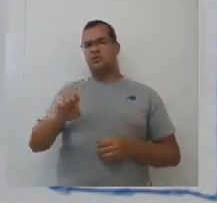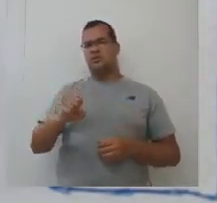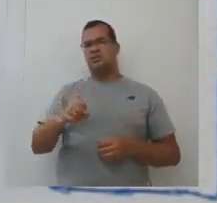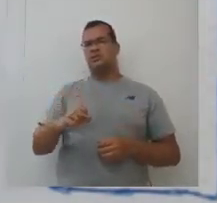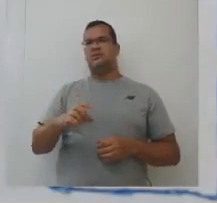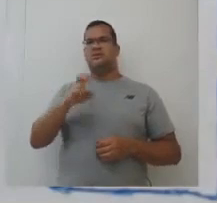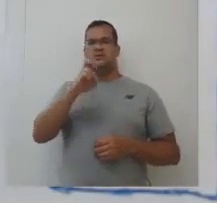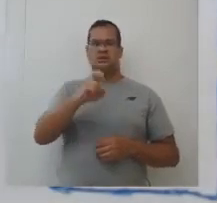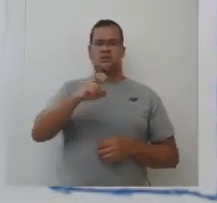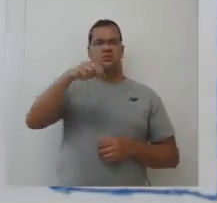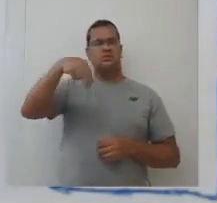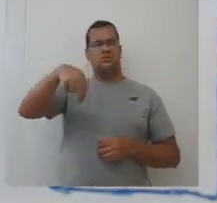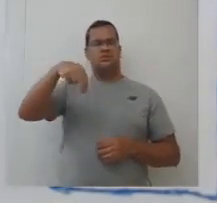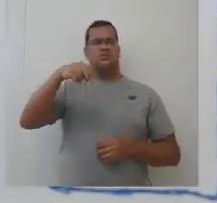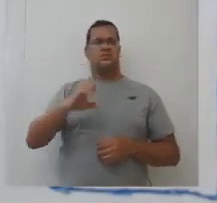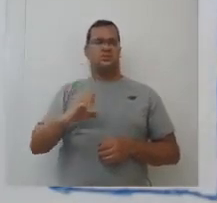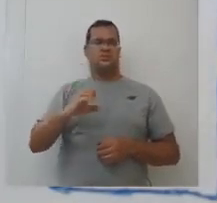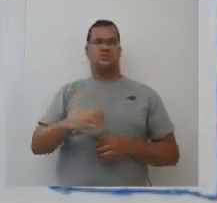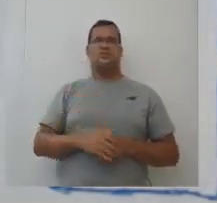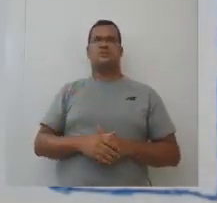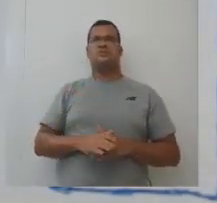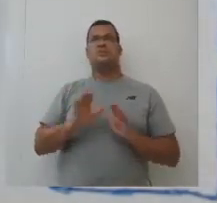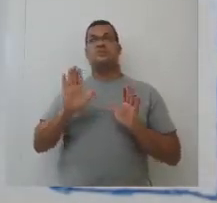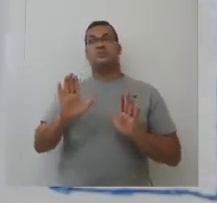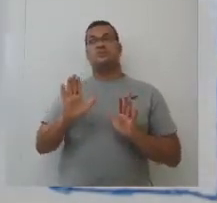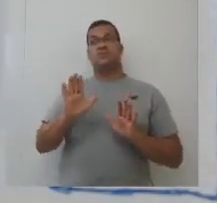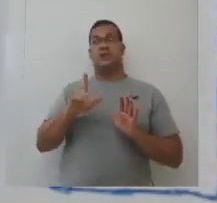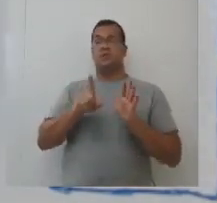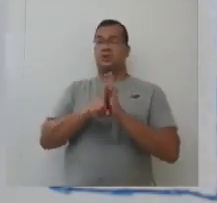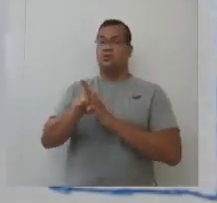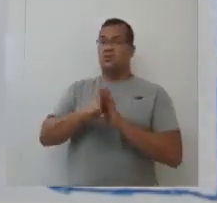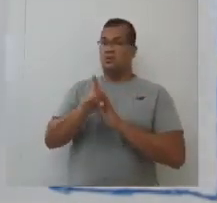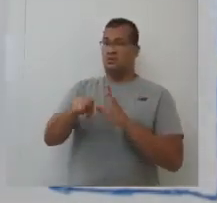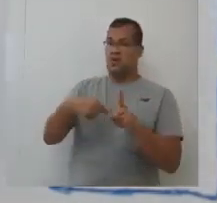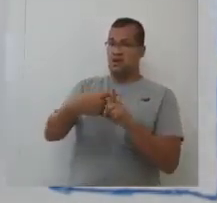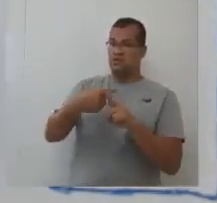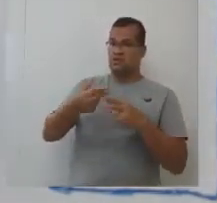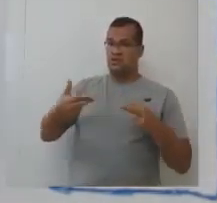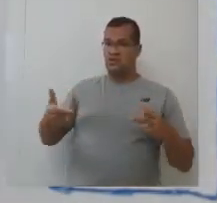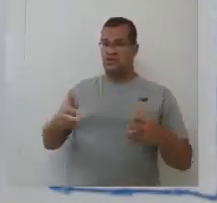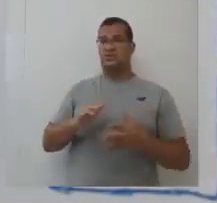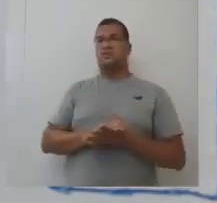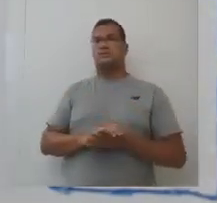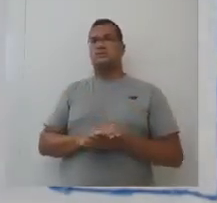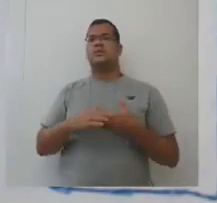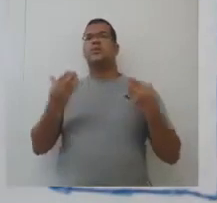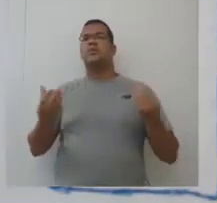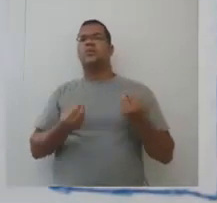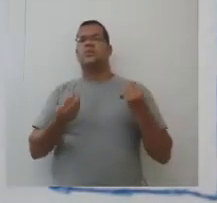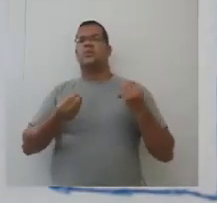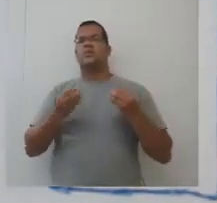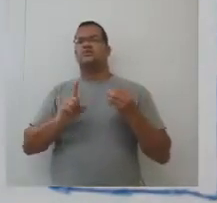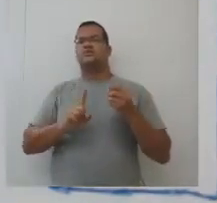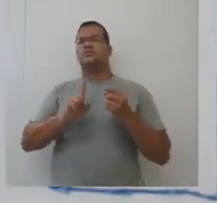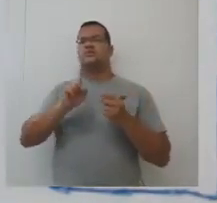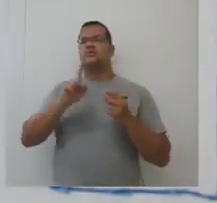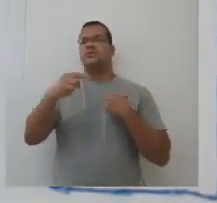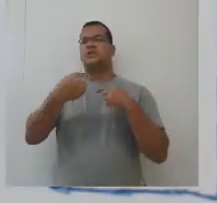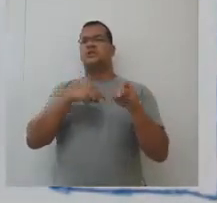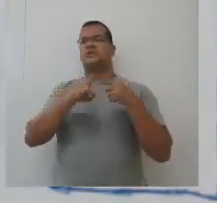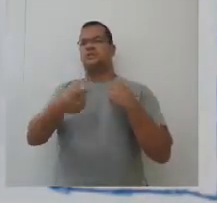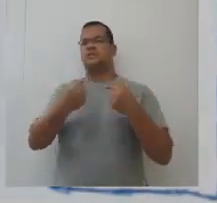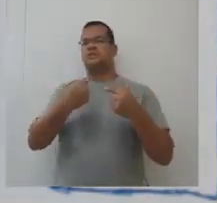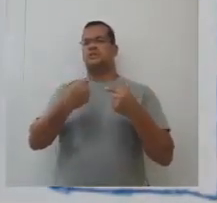elétrico? 5 Newton por Coulomb. Mas só que ele perguntou mais. Ele perguntou, e o sentido do campo elétrico?